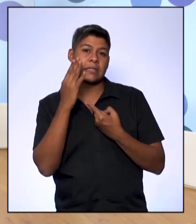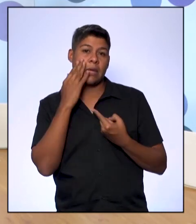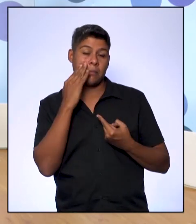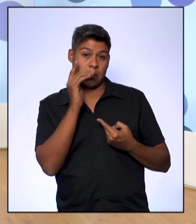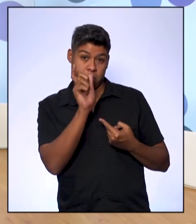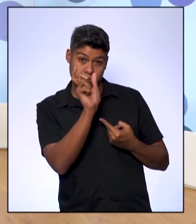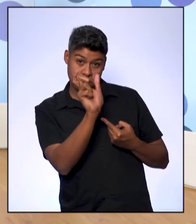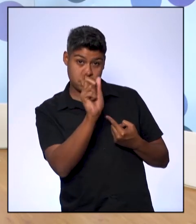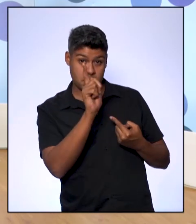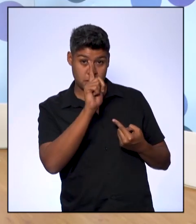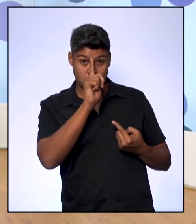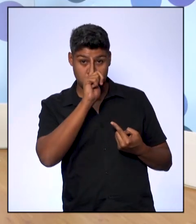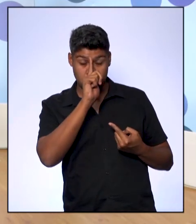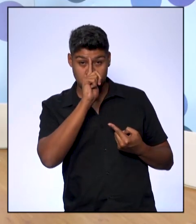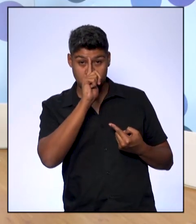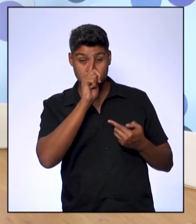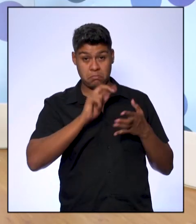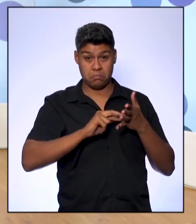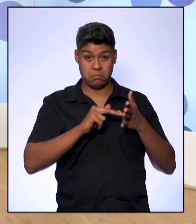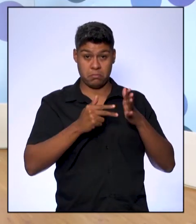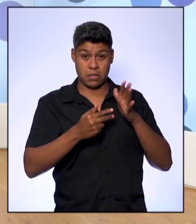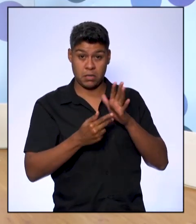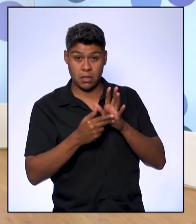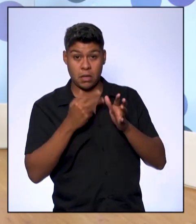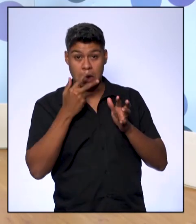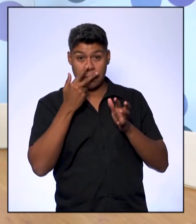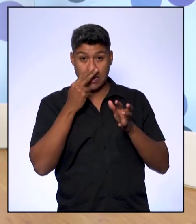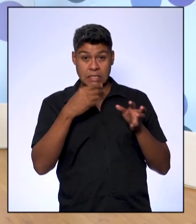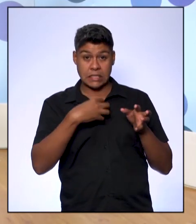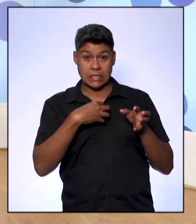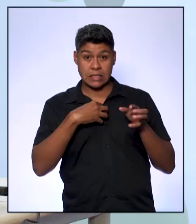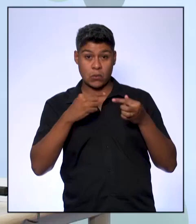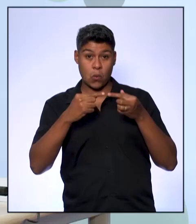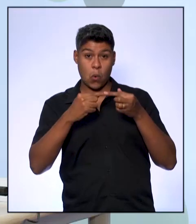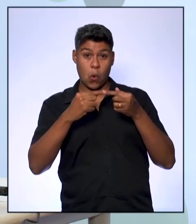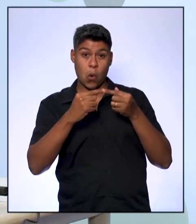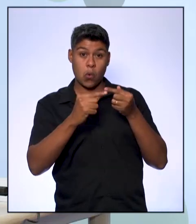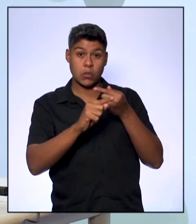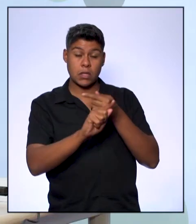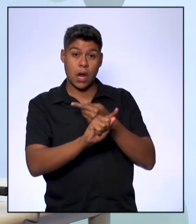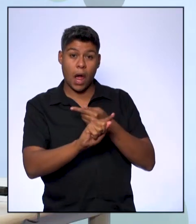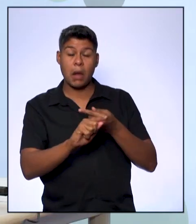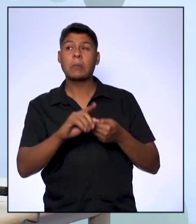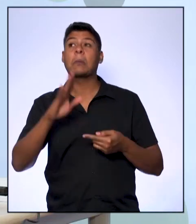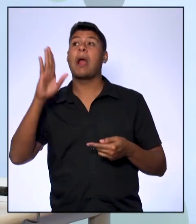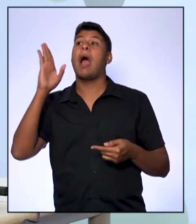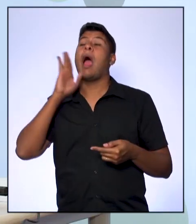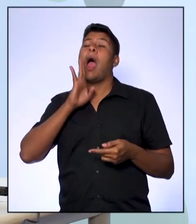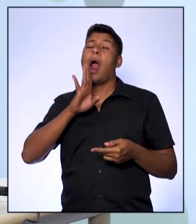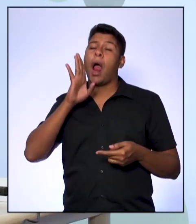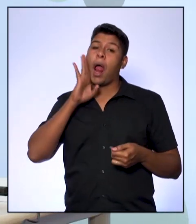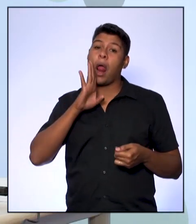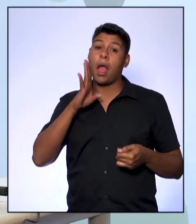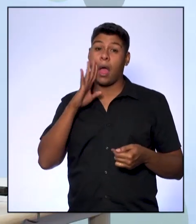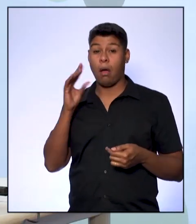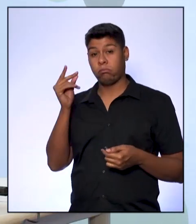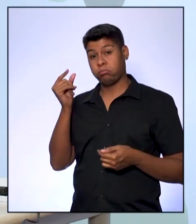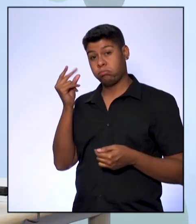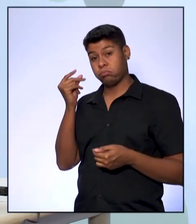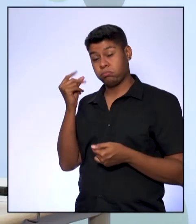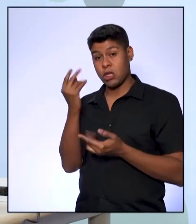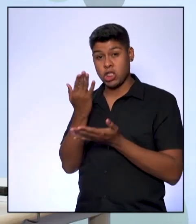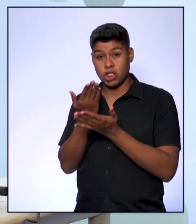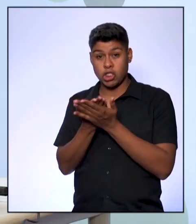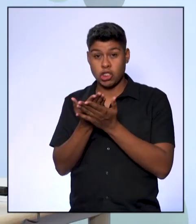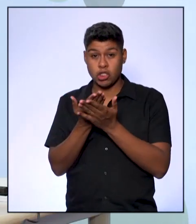prefixo grego aí de antítese ele indica contrário oposição que legal então eu estudei lá